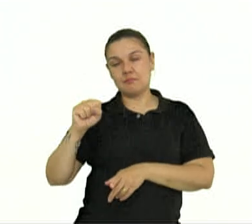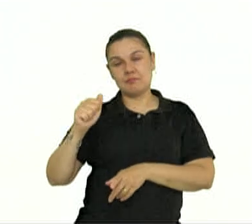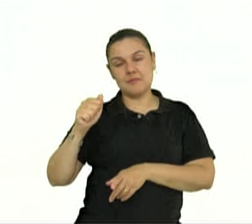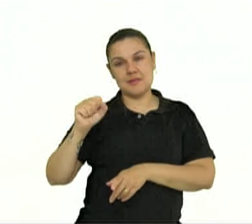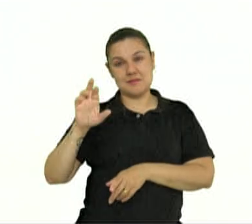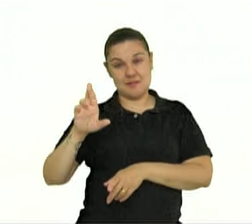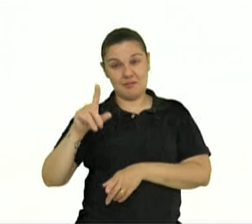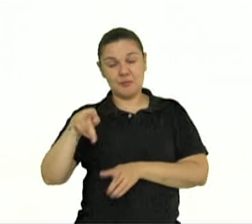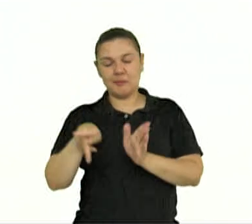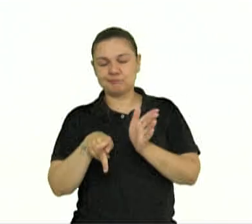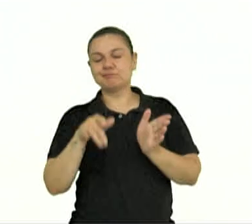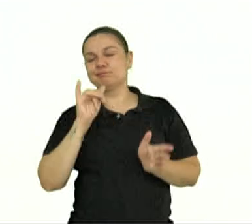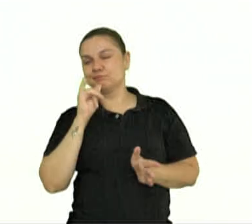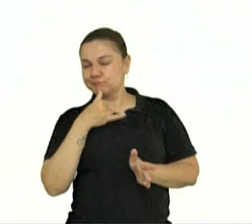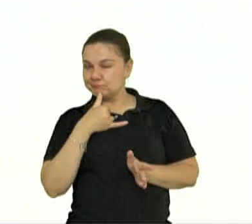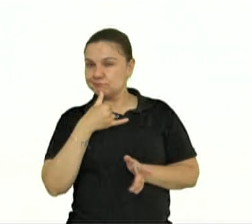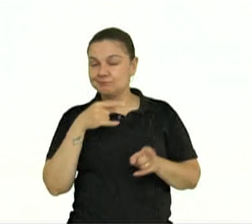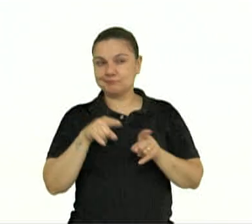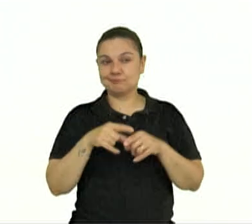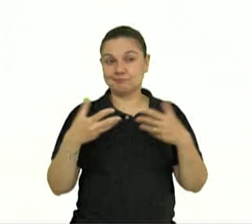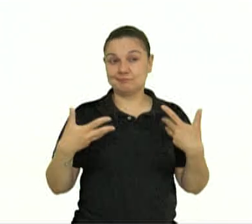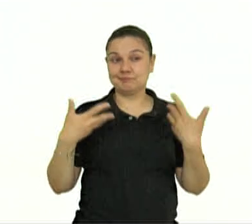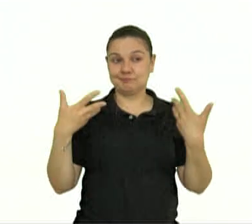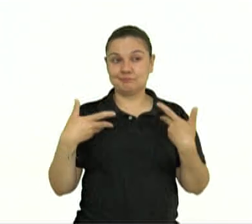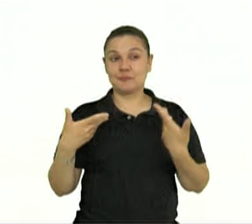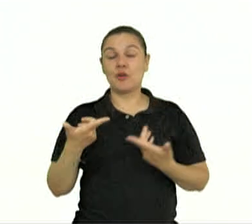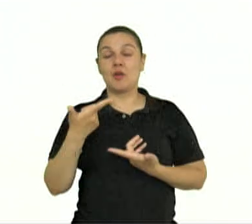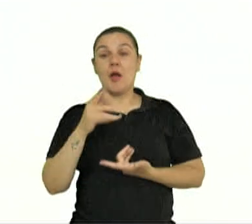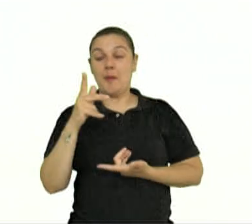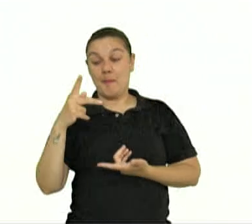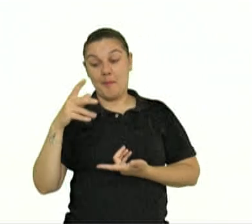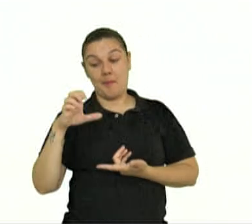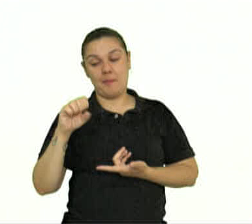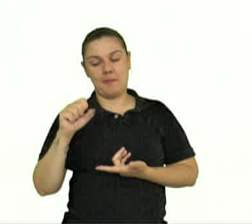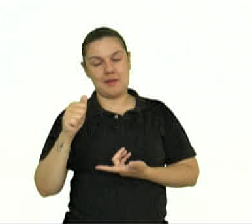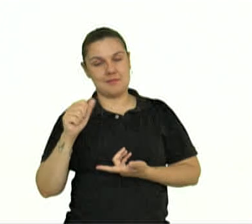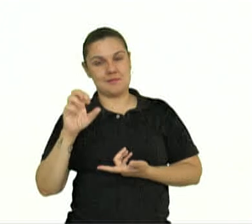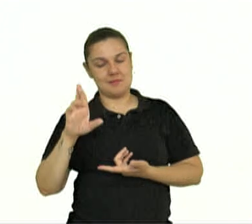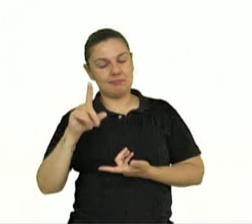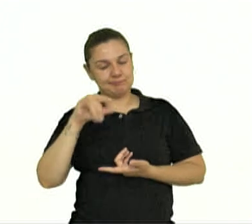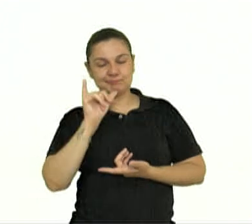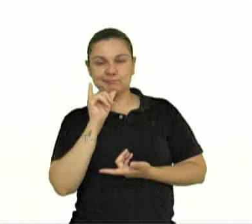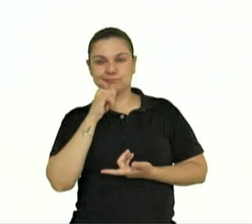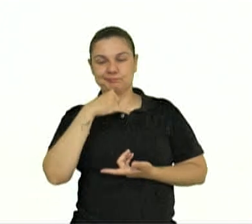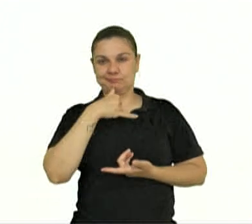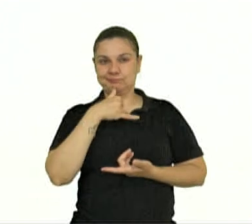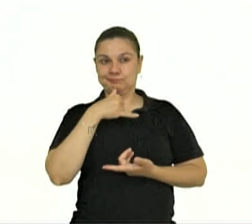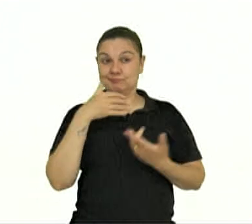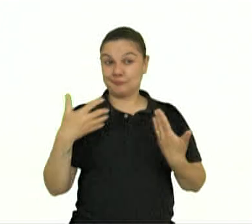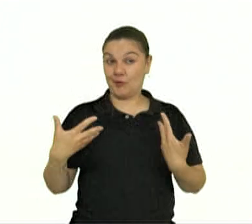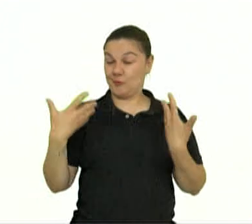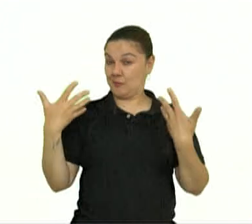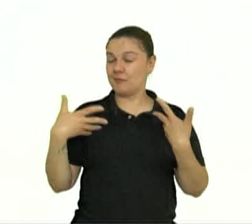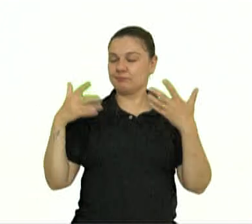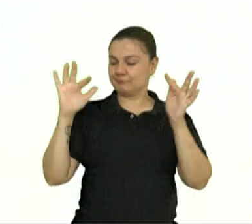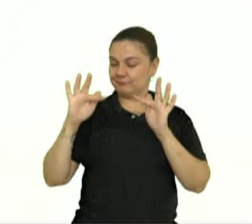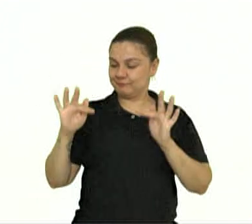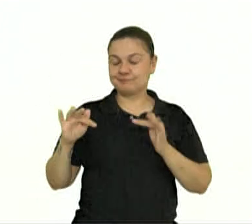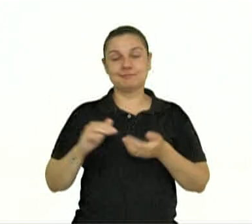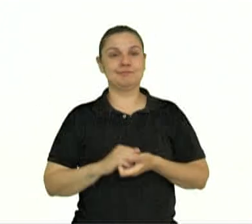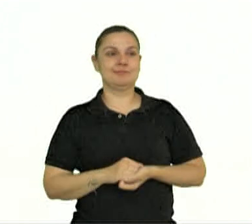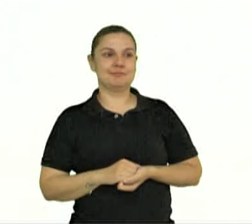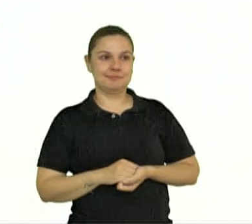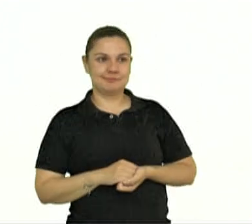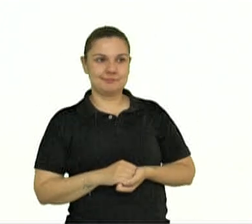o contentamento. Vou entender novamente o pesar como tristeza e o contentamento